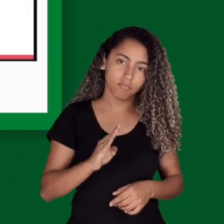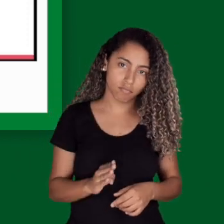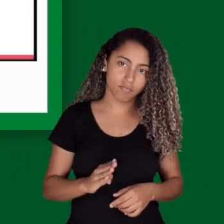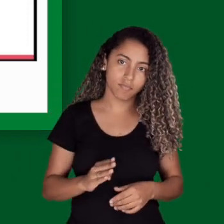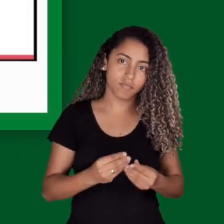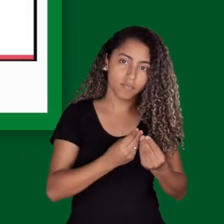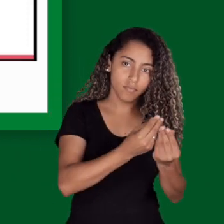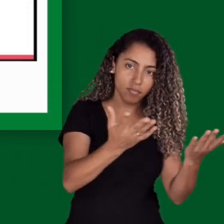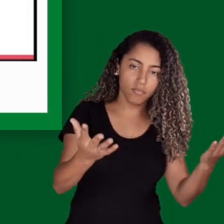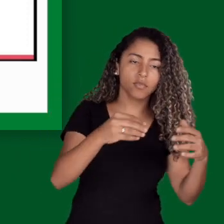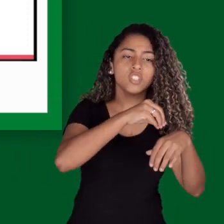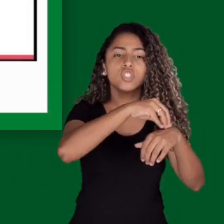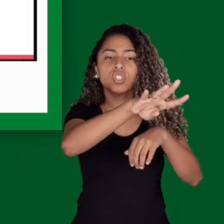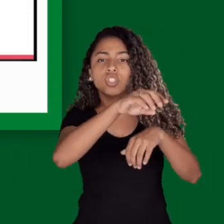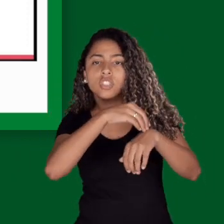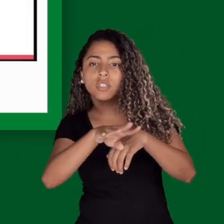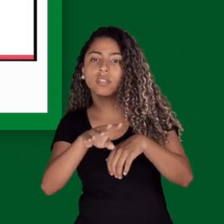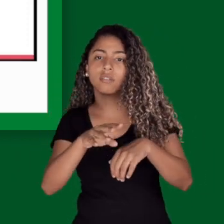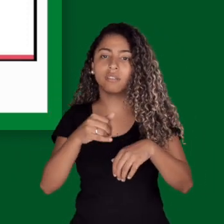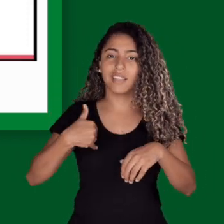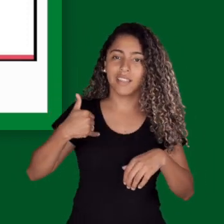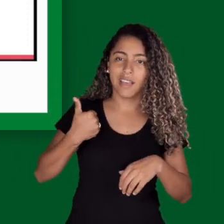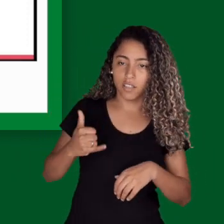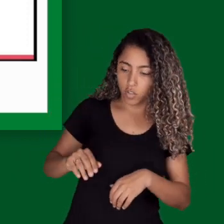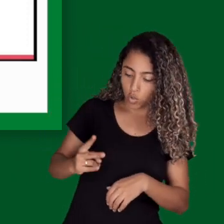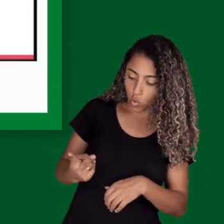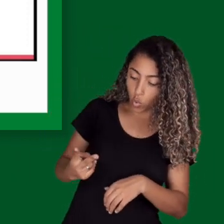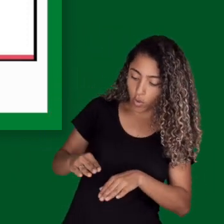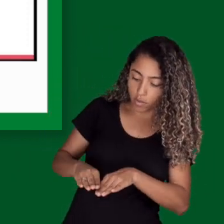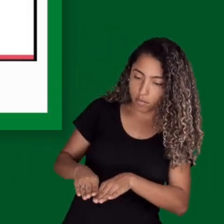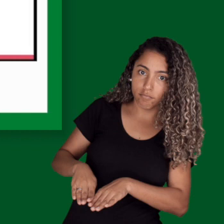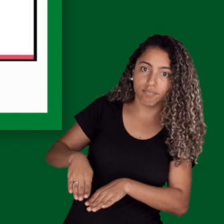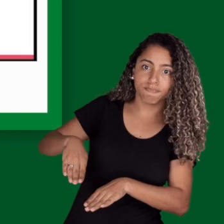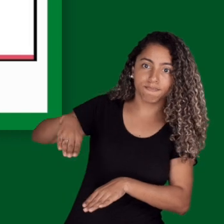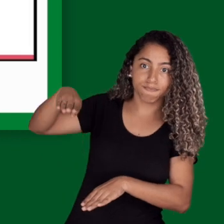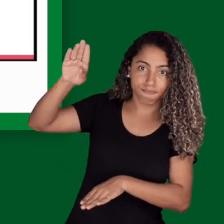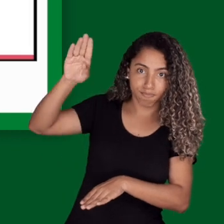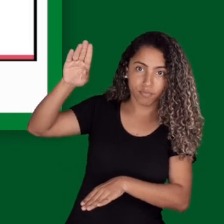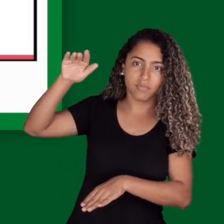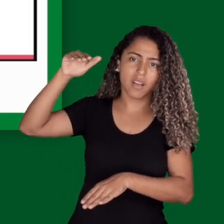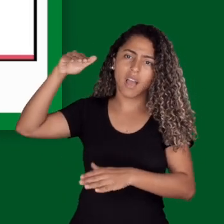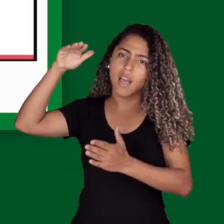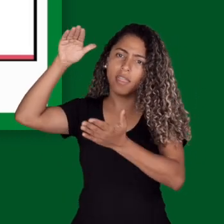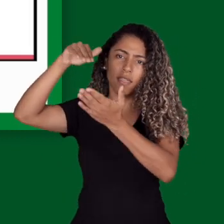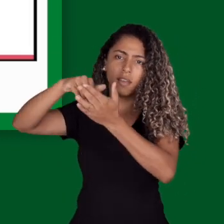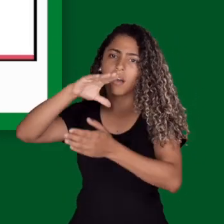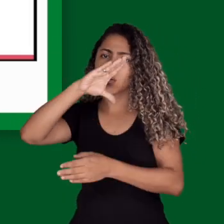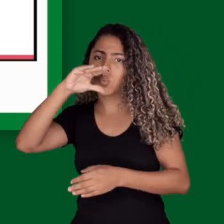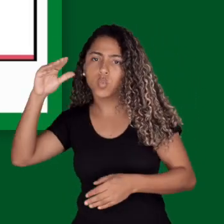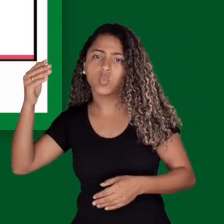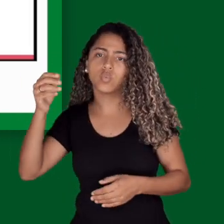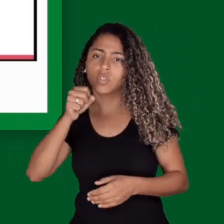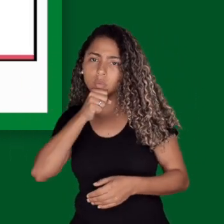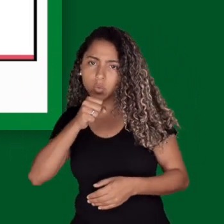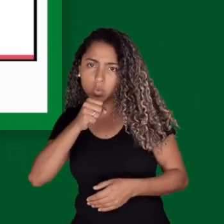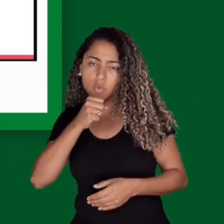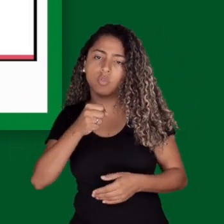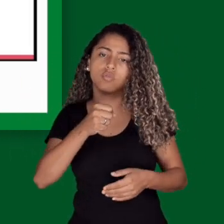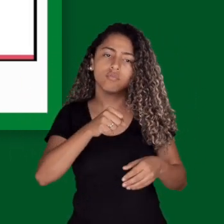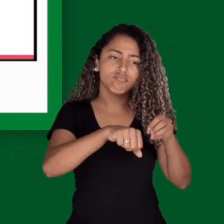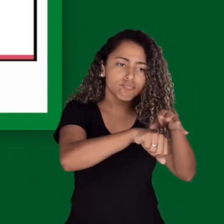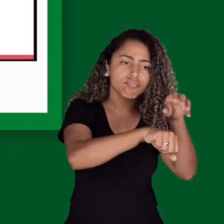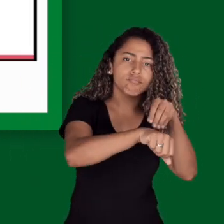População Brasileira, e esse guia traz recomendações para crianças a partir dos 2 anos de idade até a fase